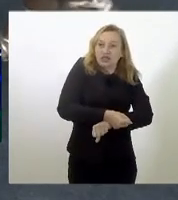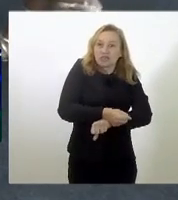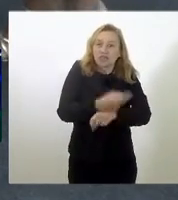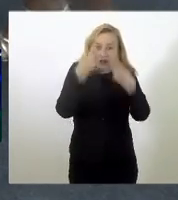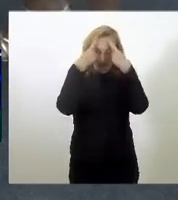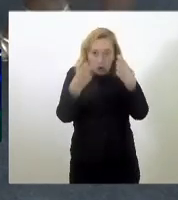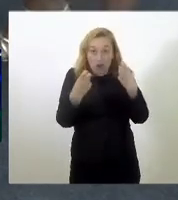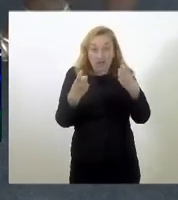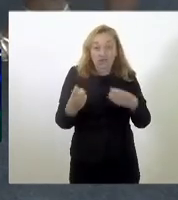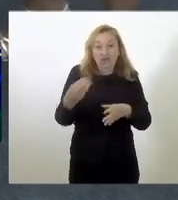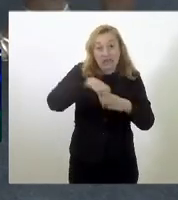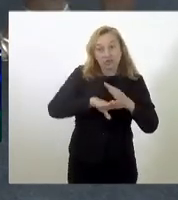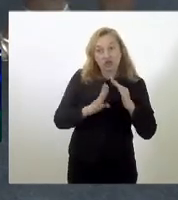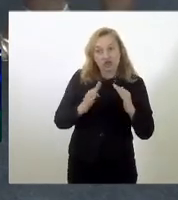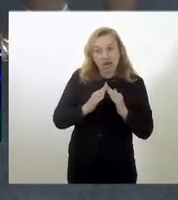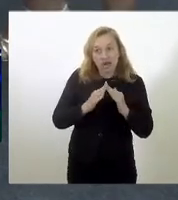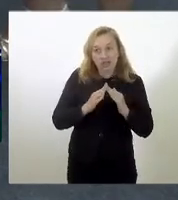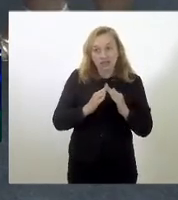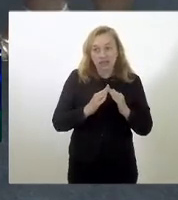violência doméstica. Então,